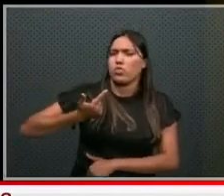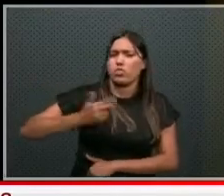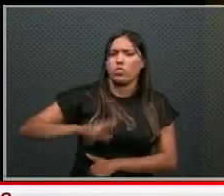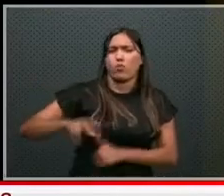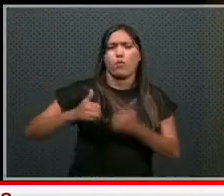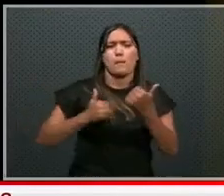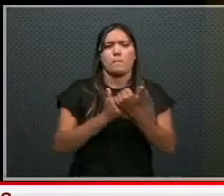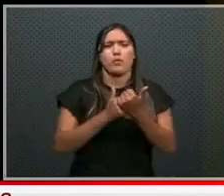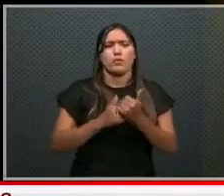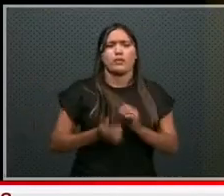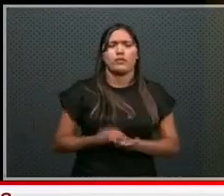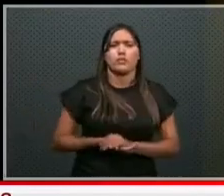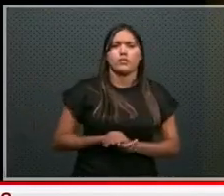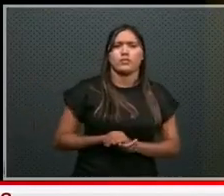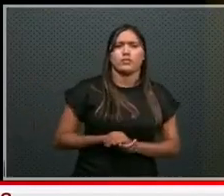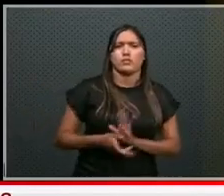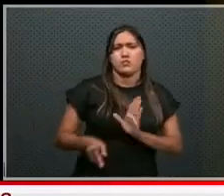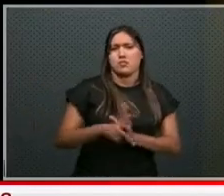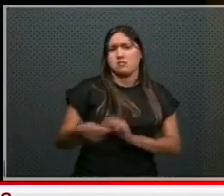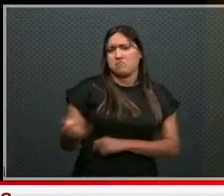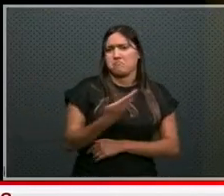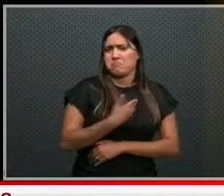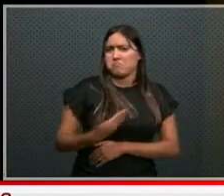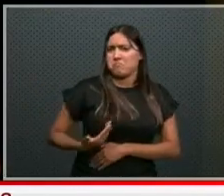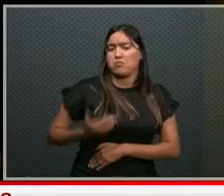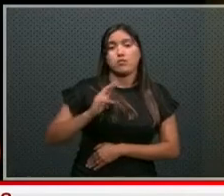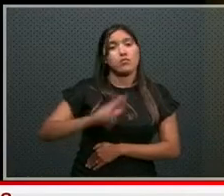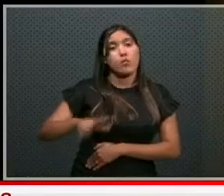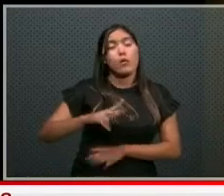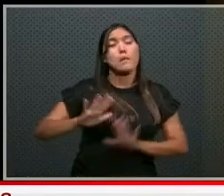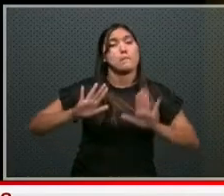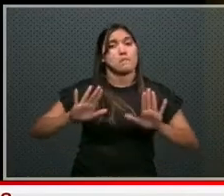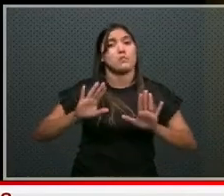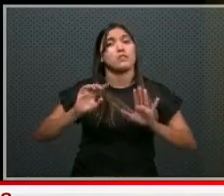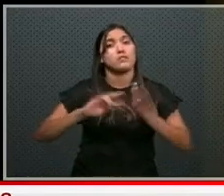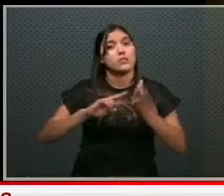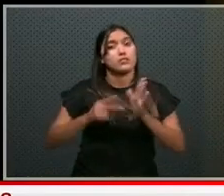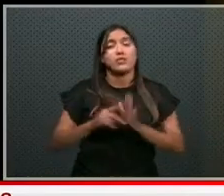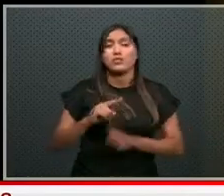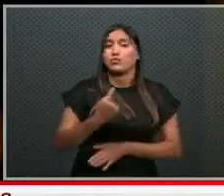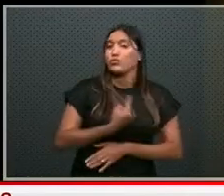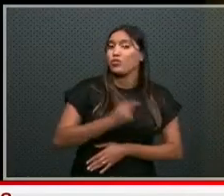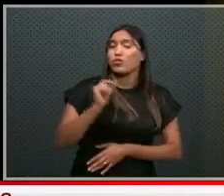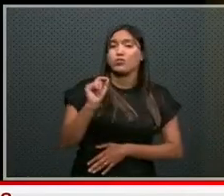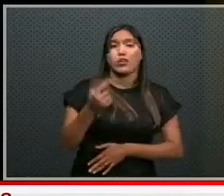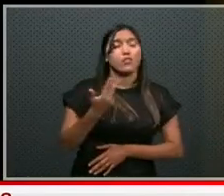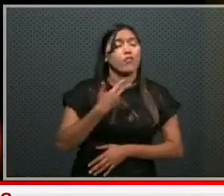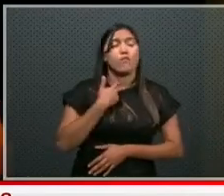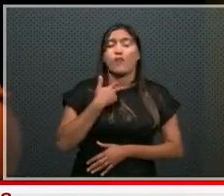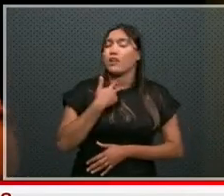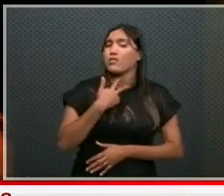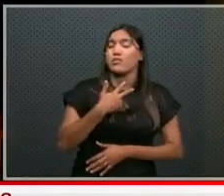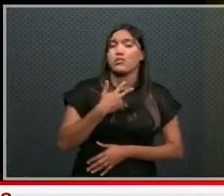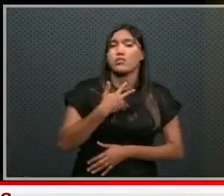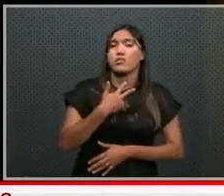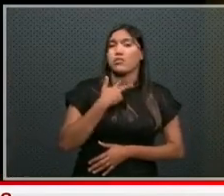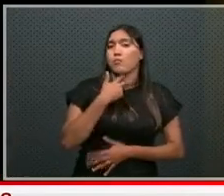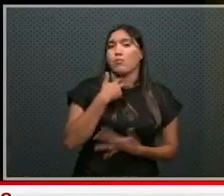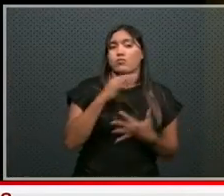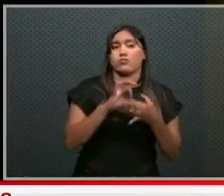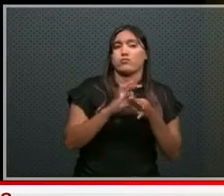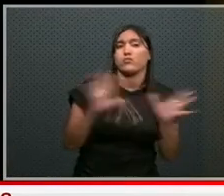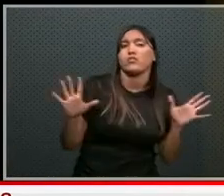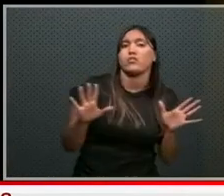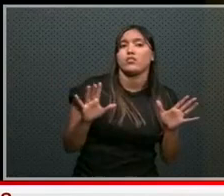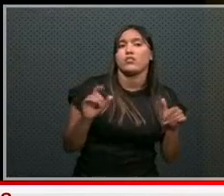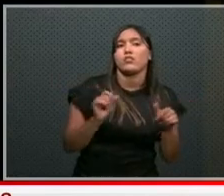as iniciativas positivas do novo governo Mas significa que nós não vamos deixar as coisas acontecer sem estar